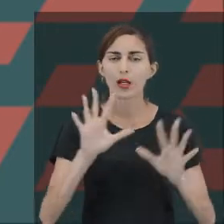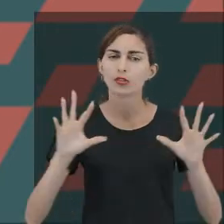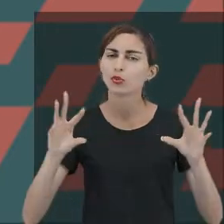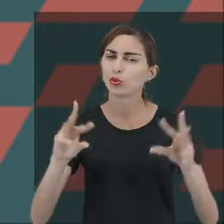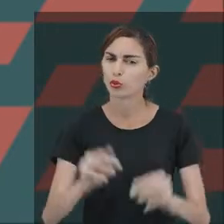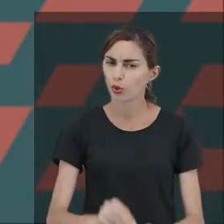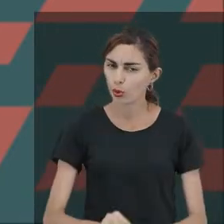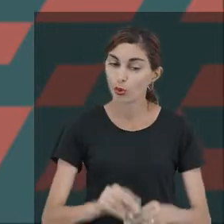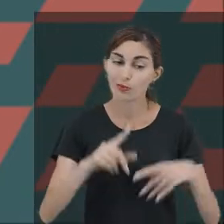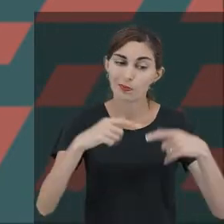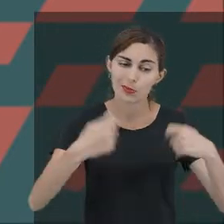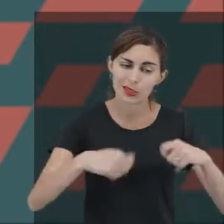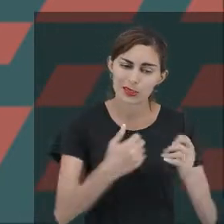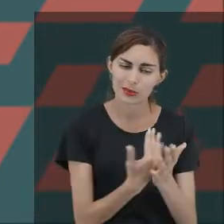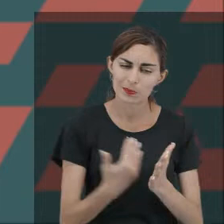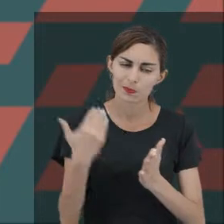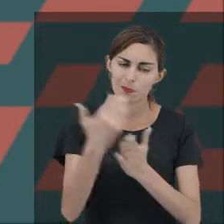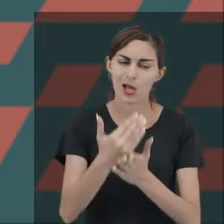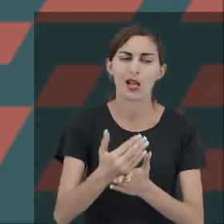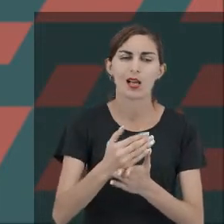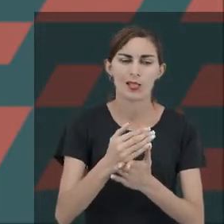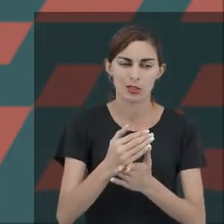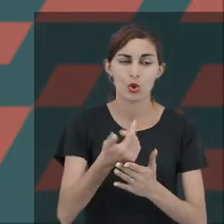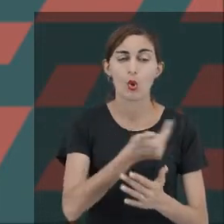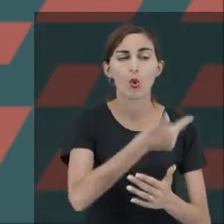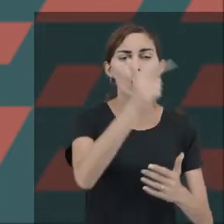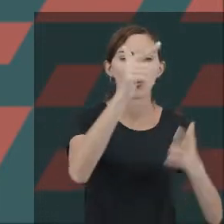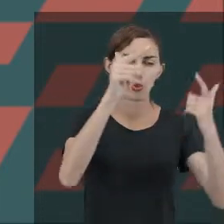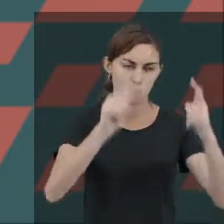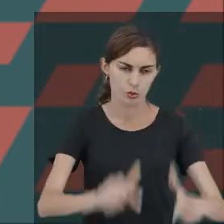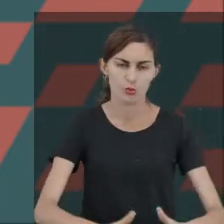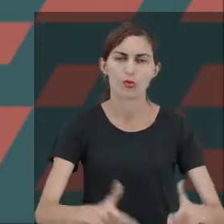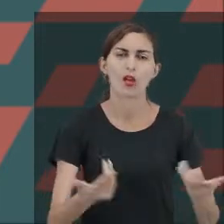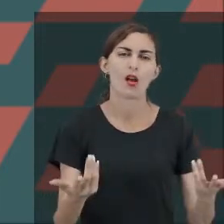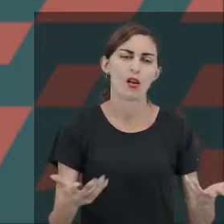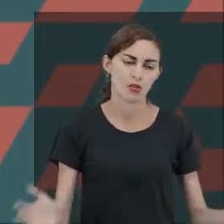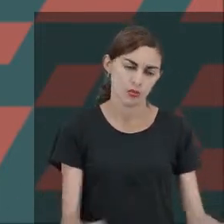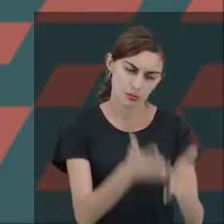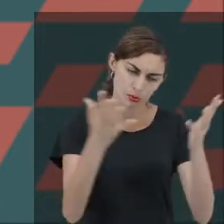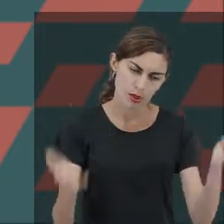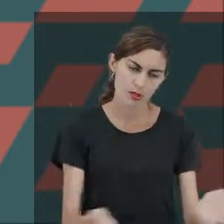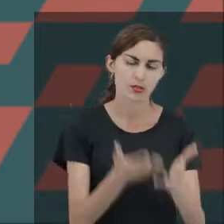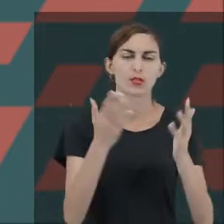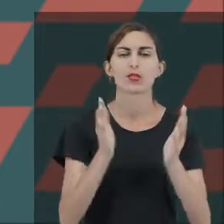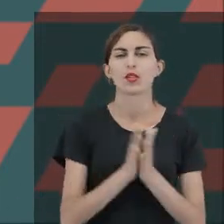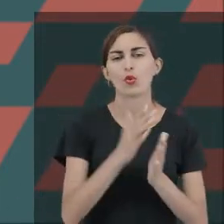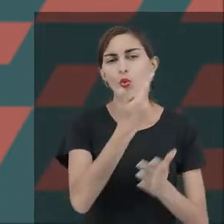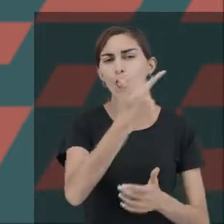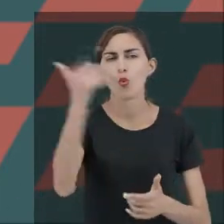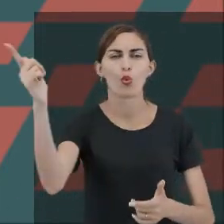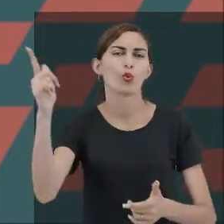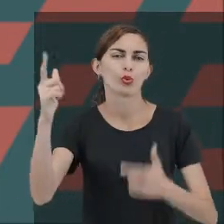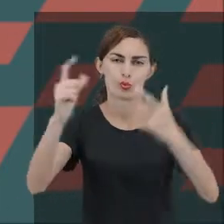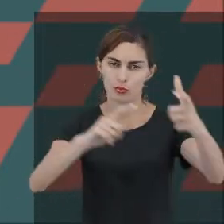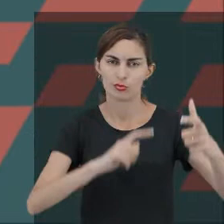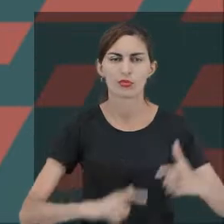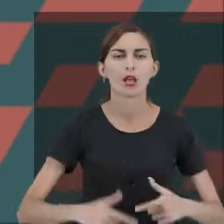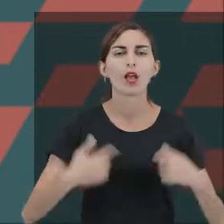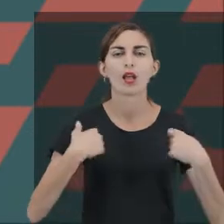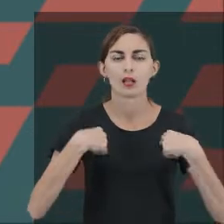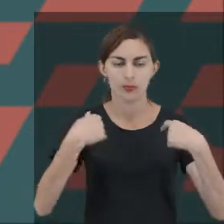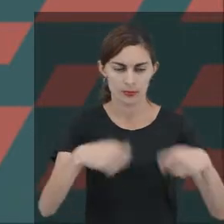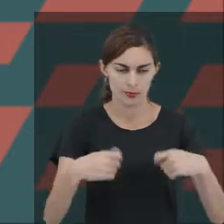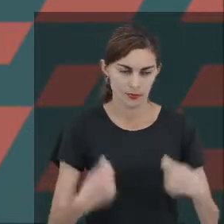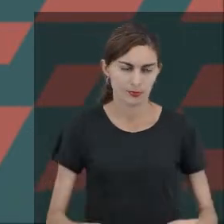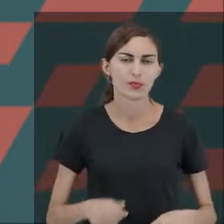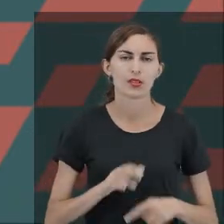ter o diagnóstico de Zika. Mas todos que mantêm necessidade de algum encaminhamento para estimulação, para diagnóstico, para